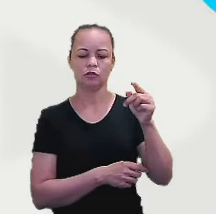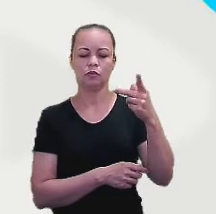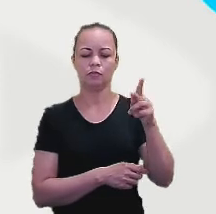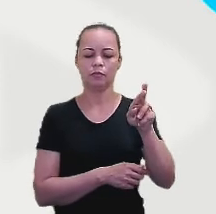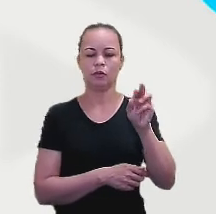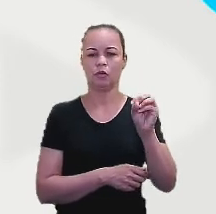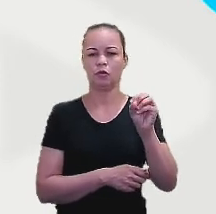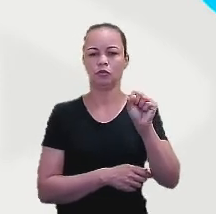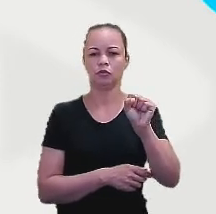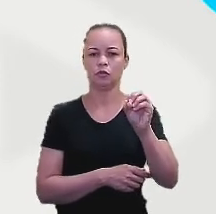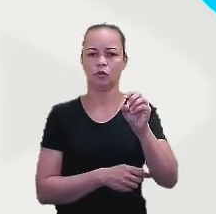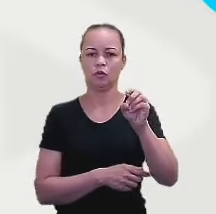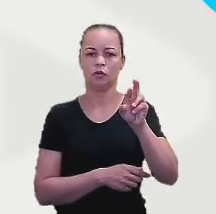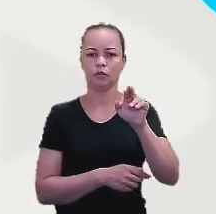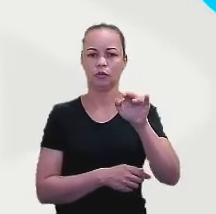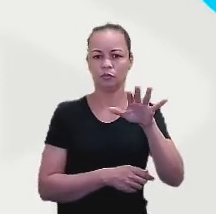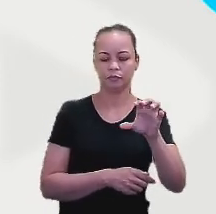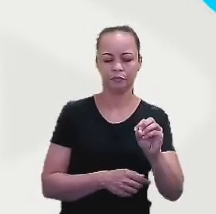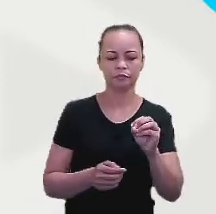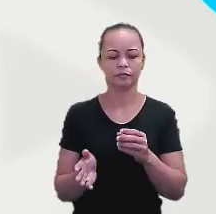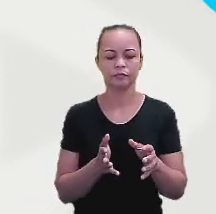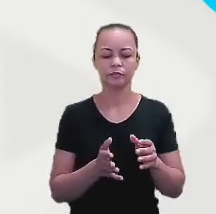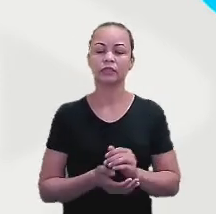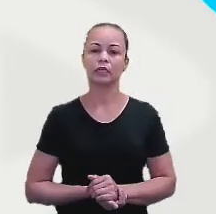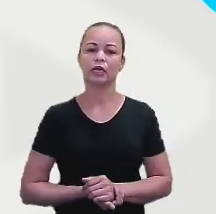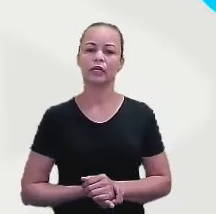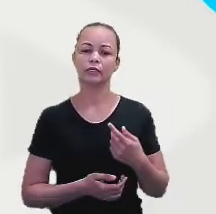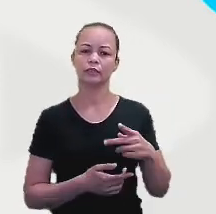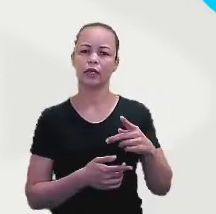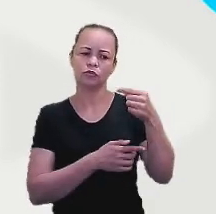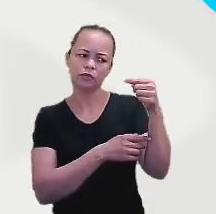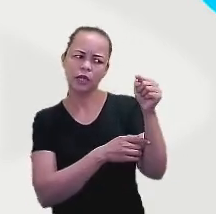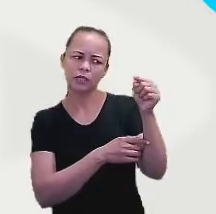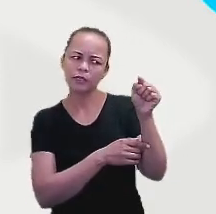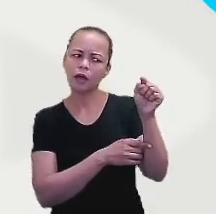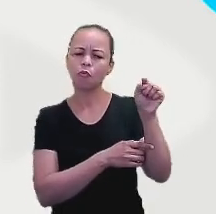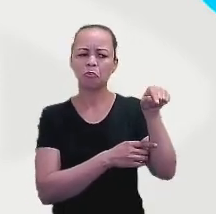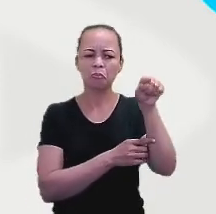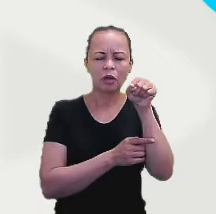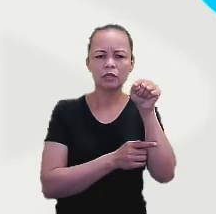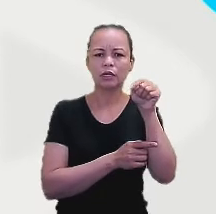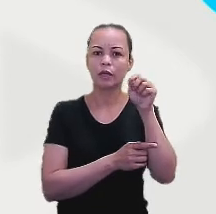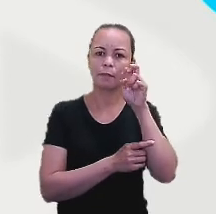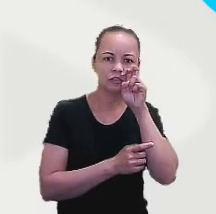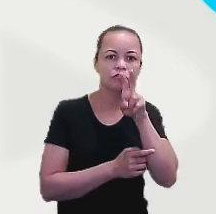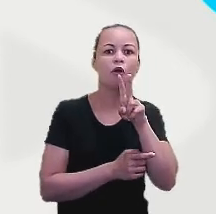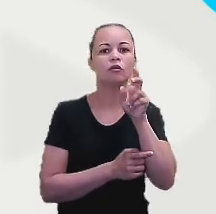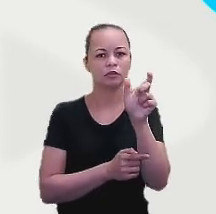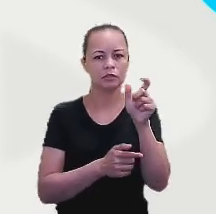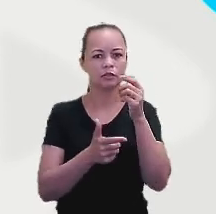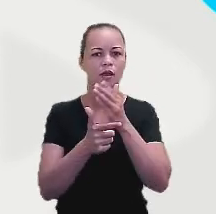acento gráfico, que é aquele que tem um sinalzinho indicando que aquela sílaba é a mais forte.